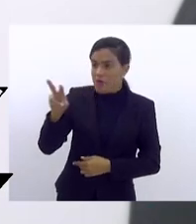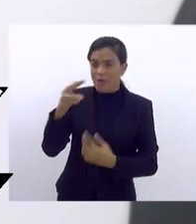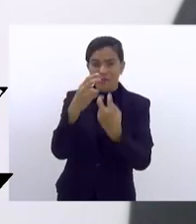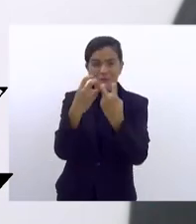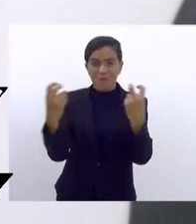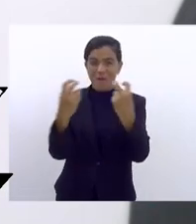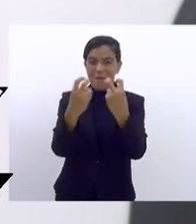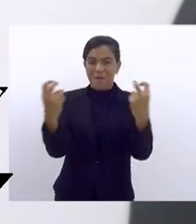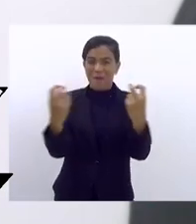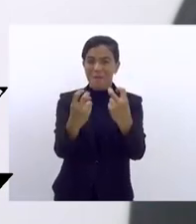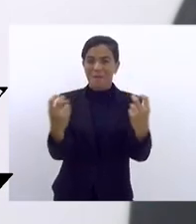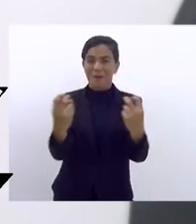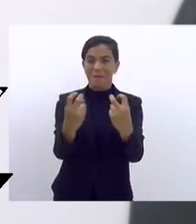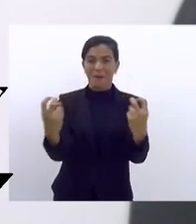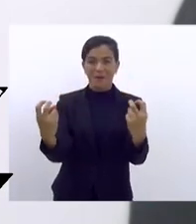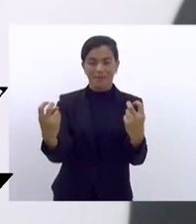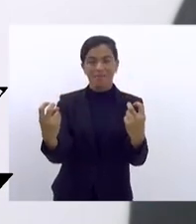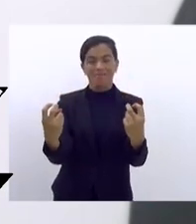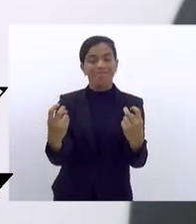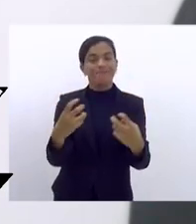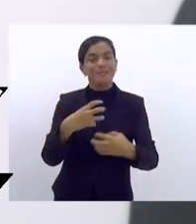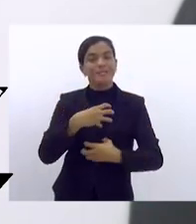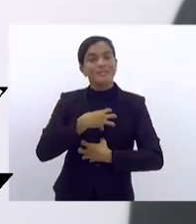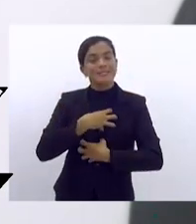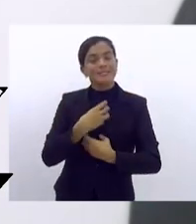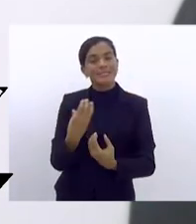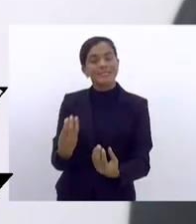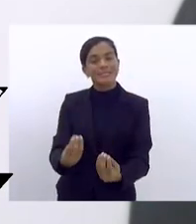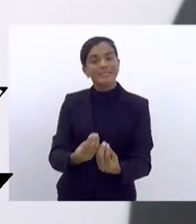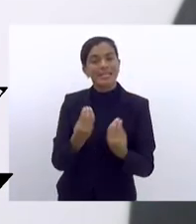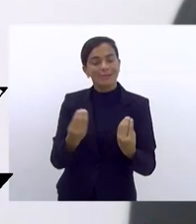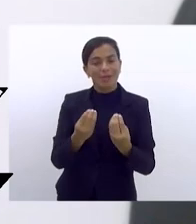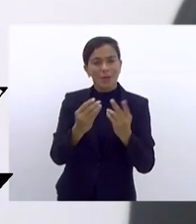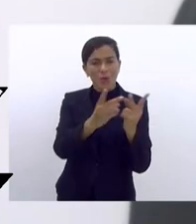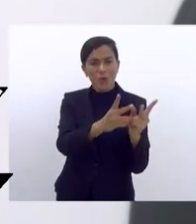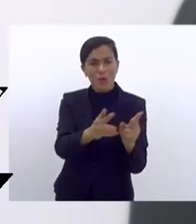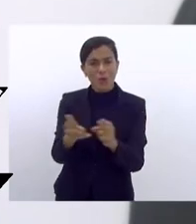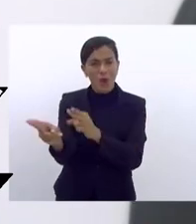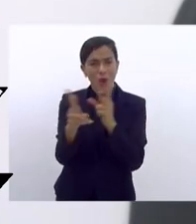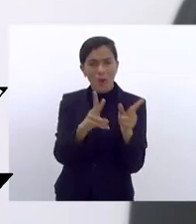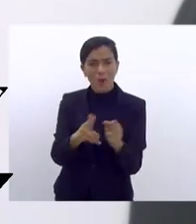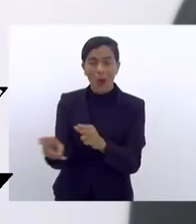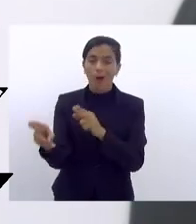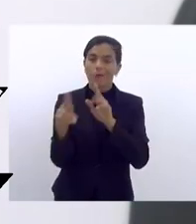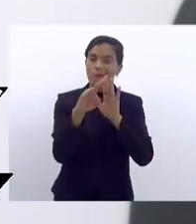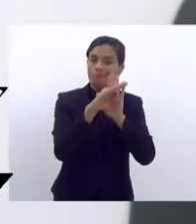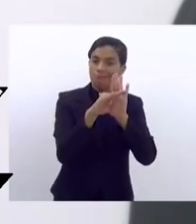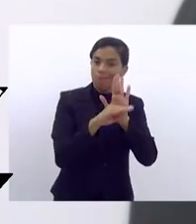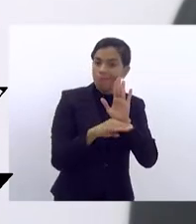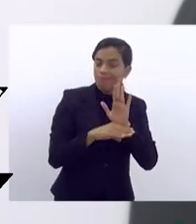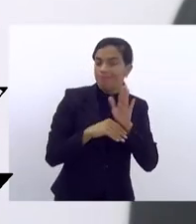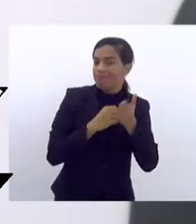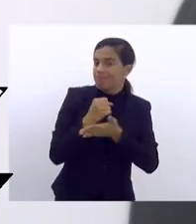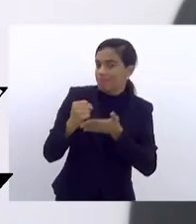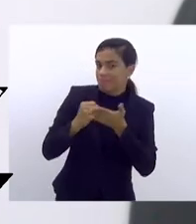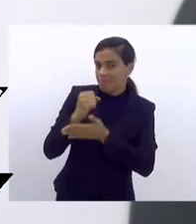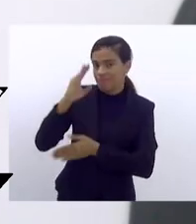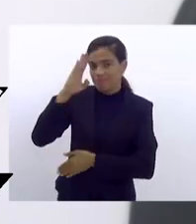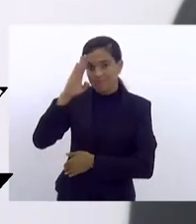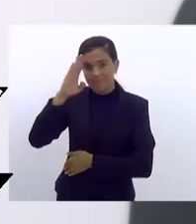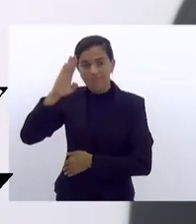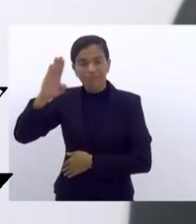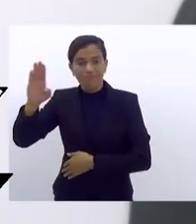também o mesmo sentimento da importância de pautar esse tema nas questões que estão sendo